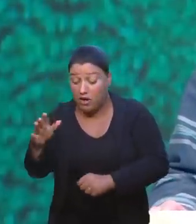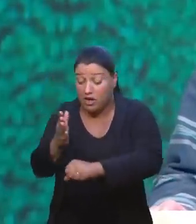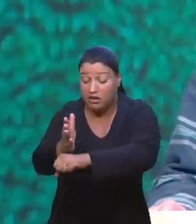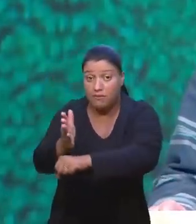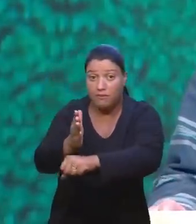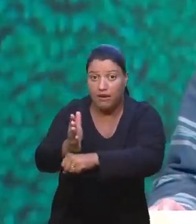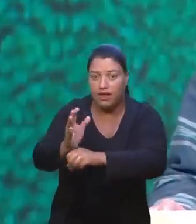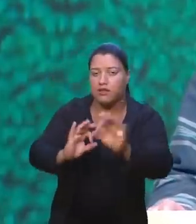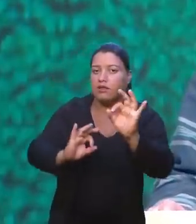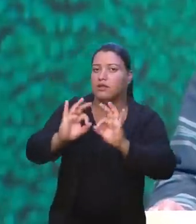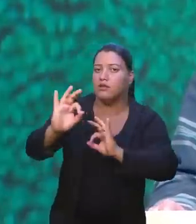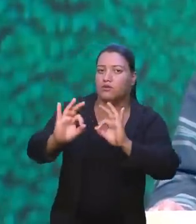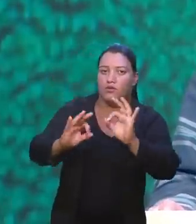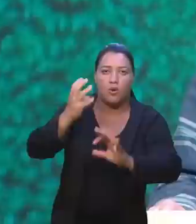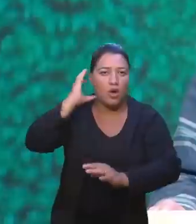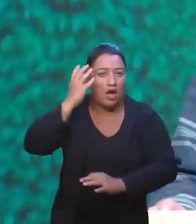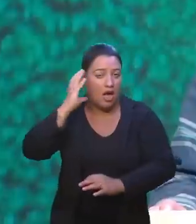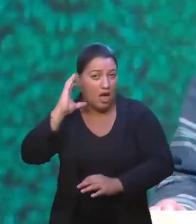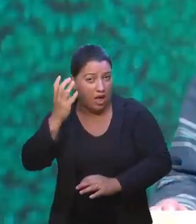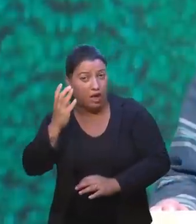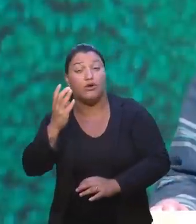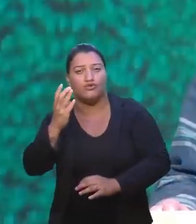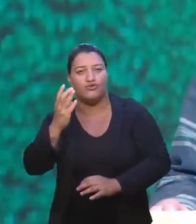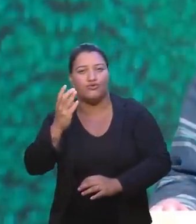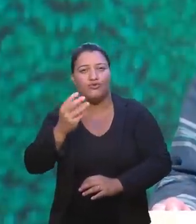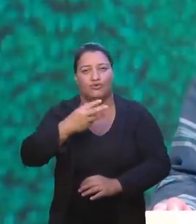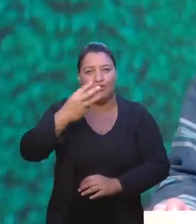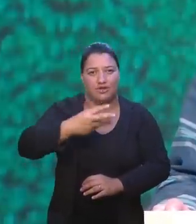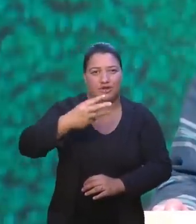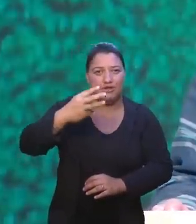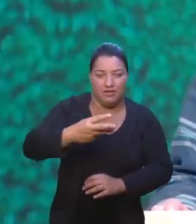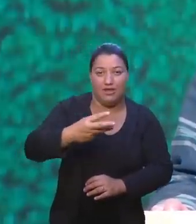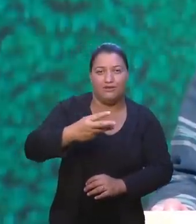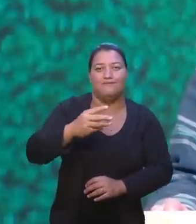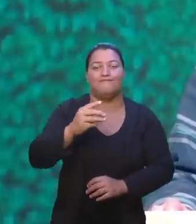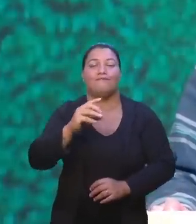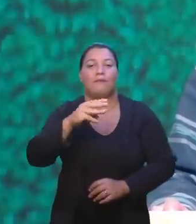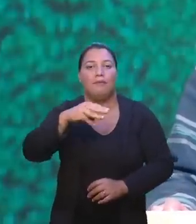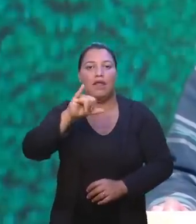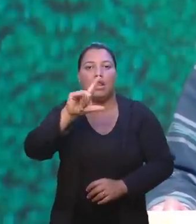programa radiofônico Espírita O Terceiro Milênio, na mesma cidade.